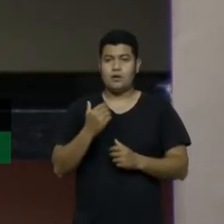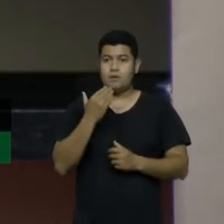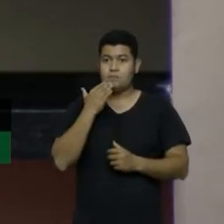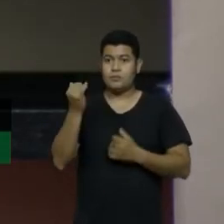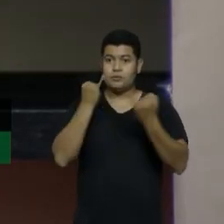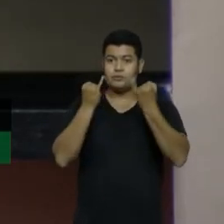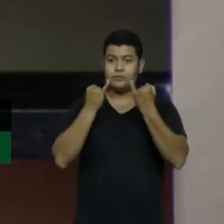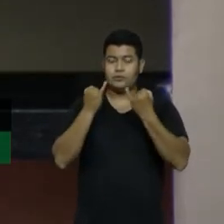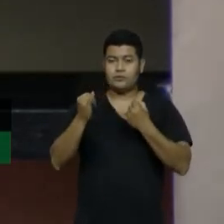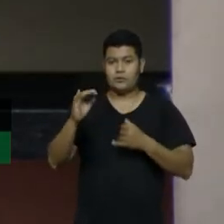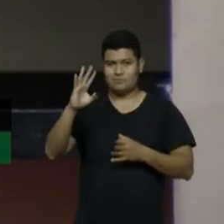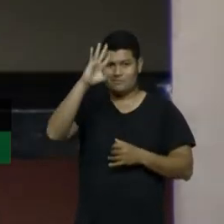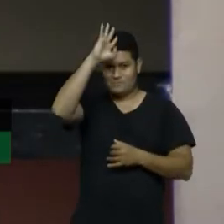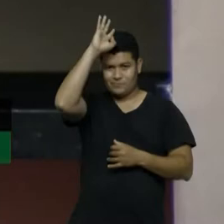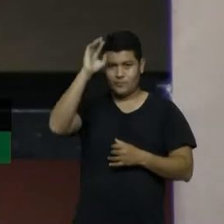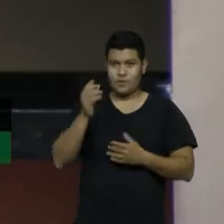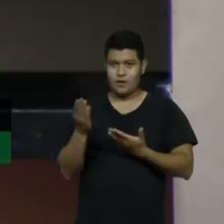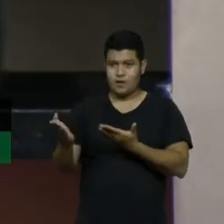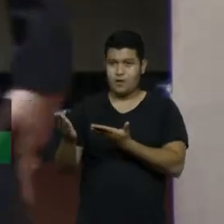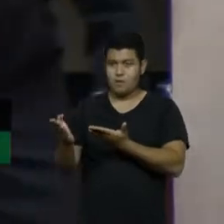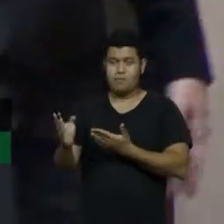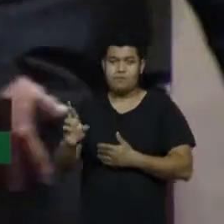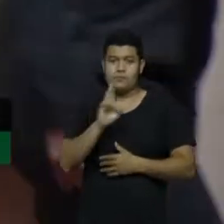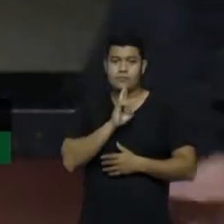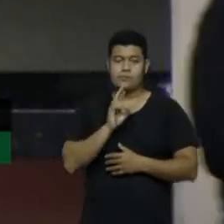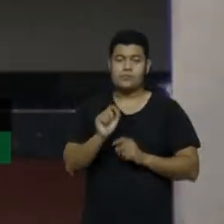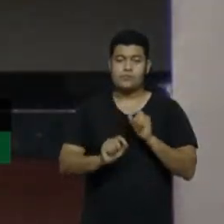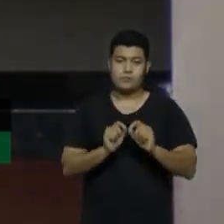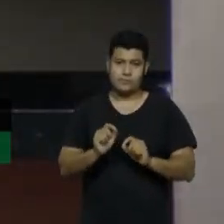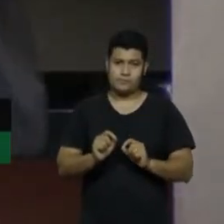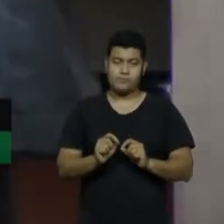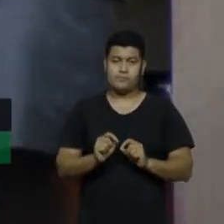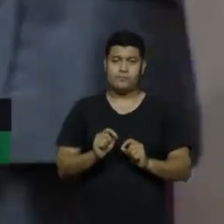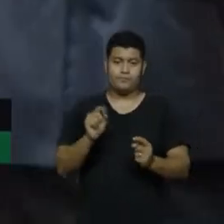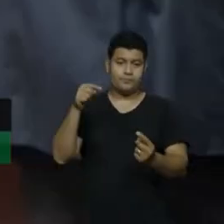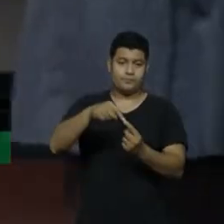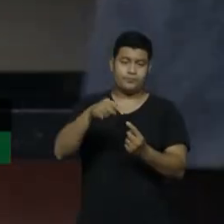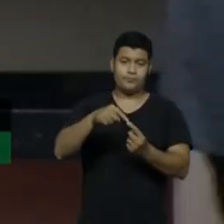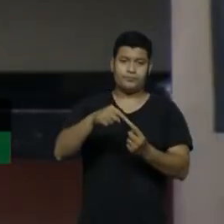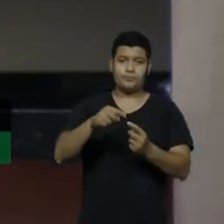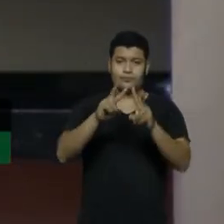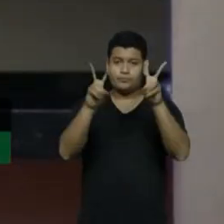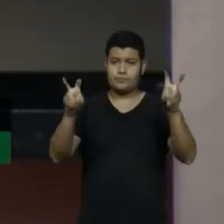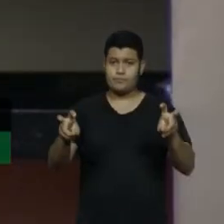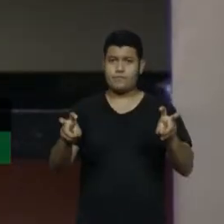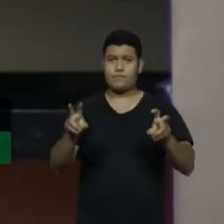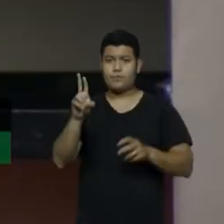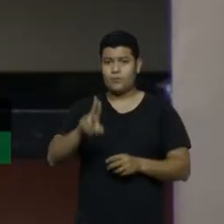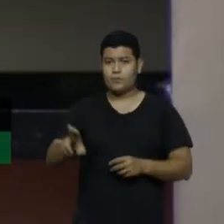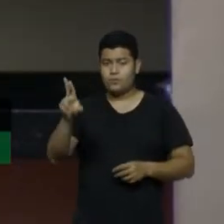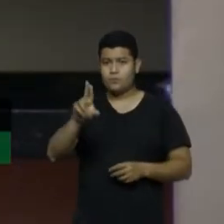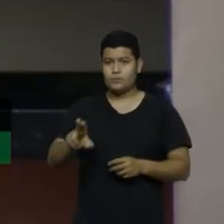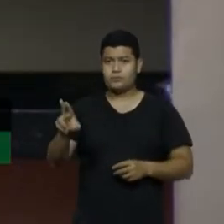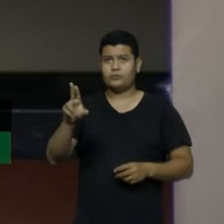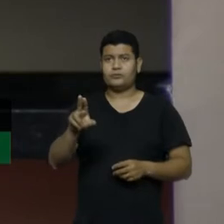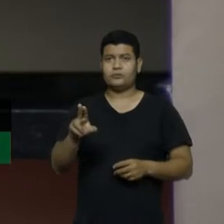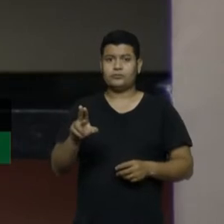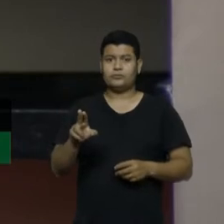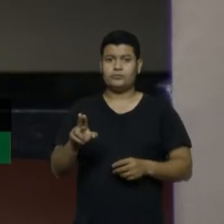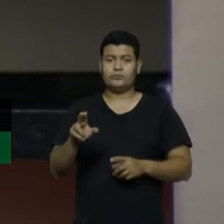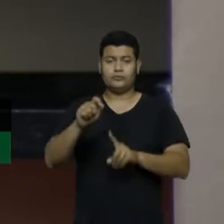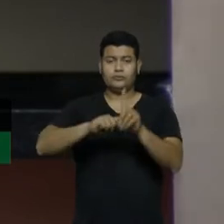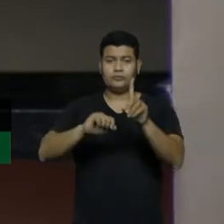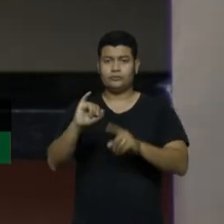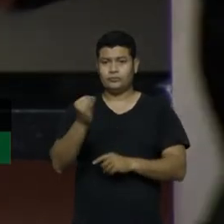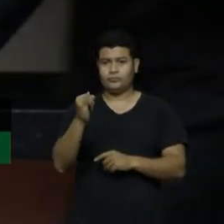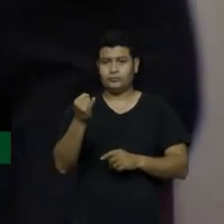fiz aqui sobre esse caso, específico também do uso da aeronave em janeiro para